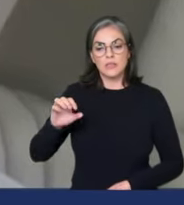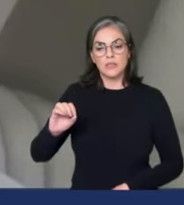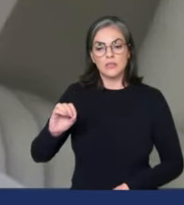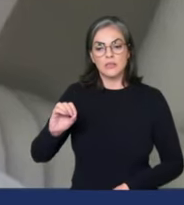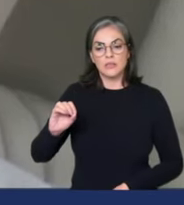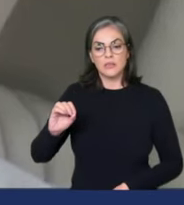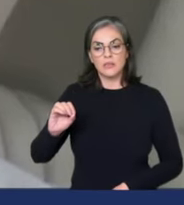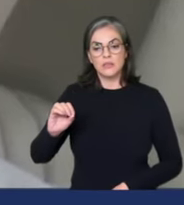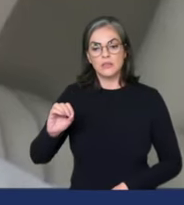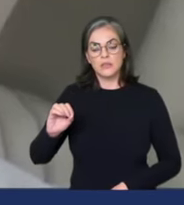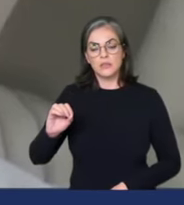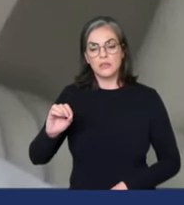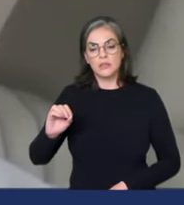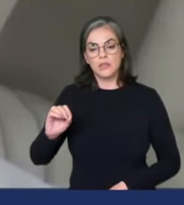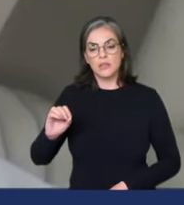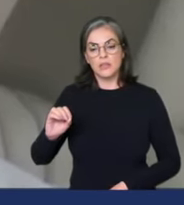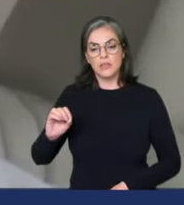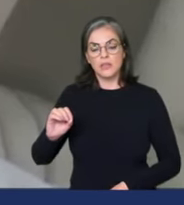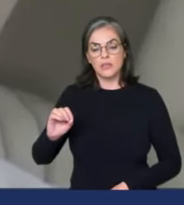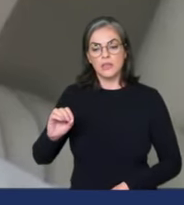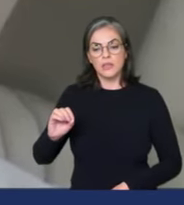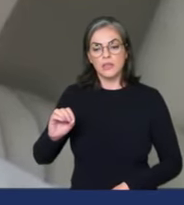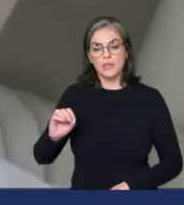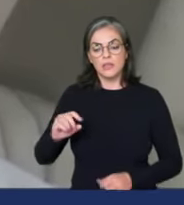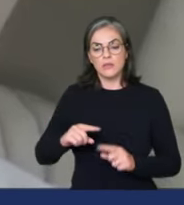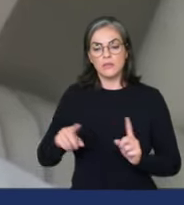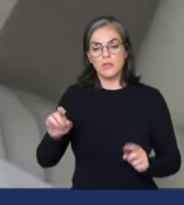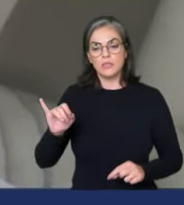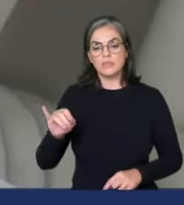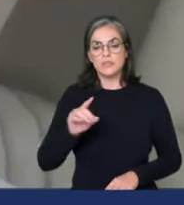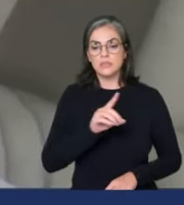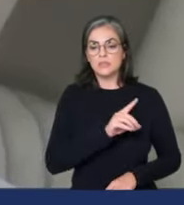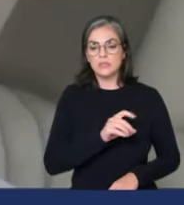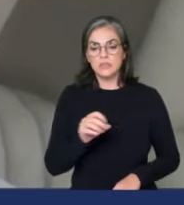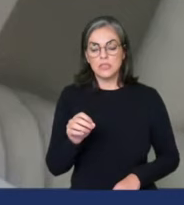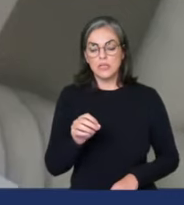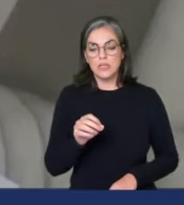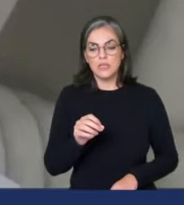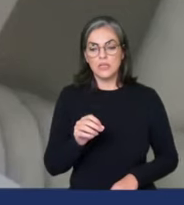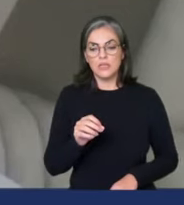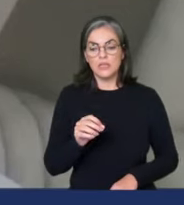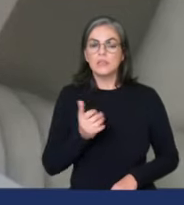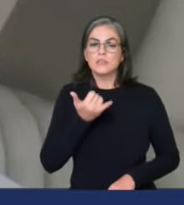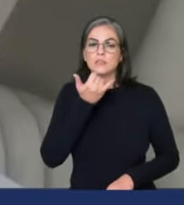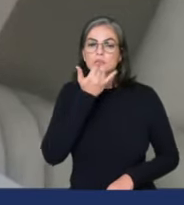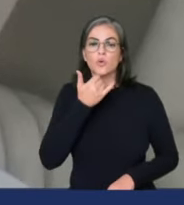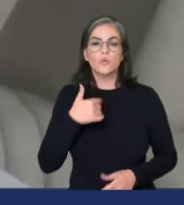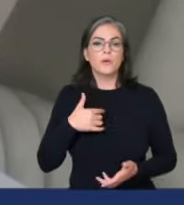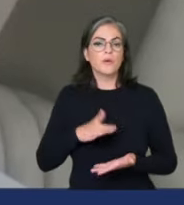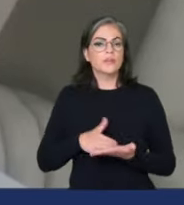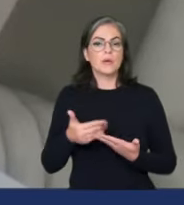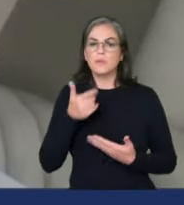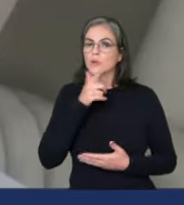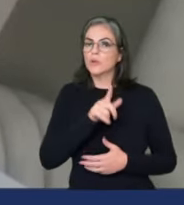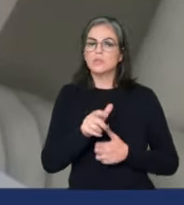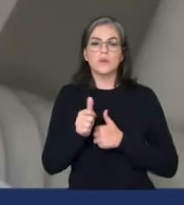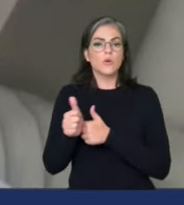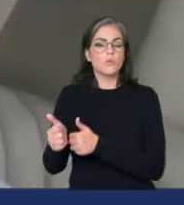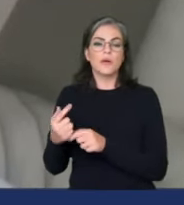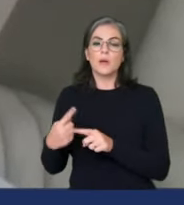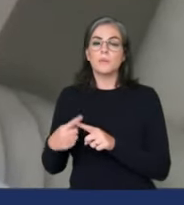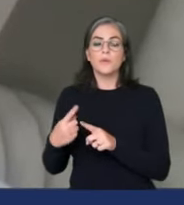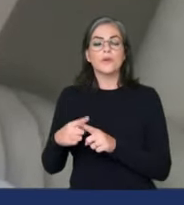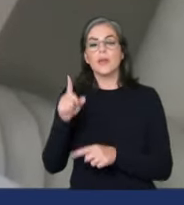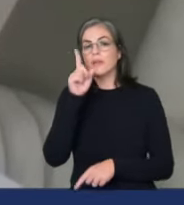Se ela coloca 100 no refino, ela tem uma geração de caixa de 9. Então, a grande lucro